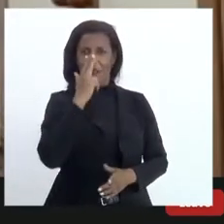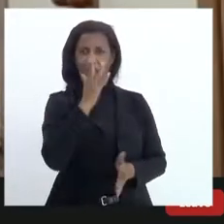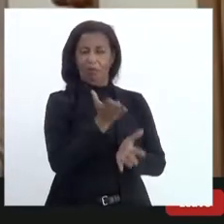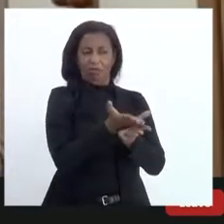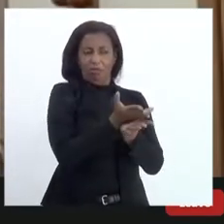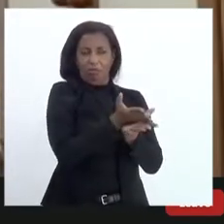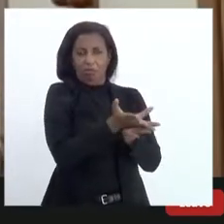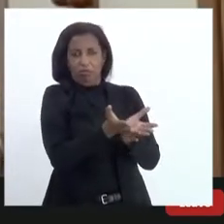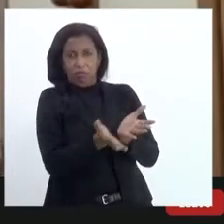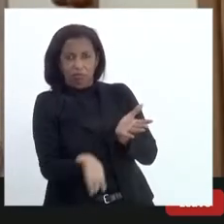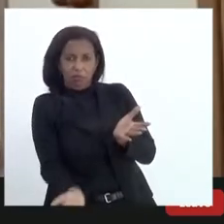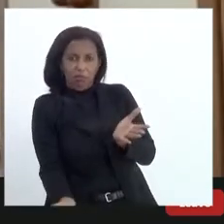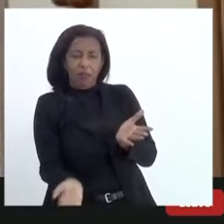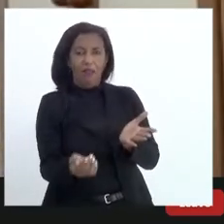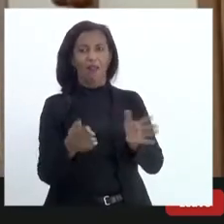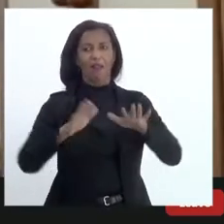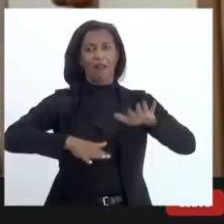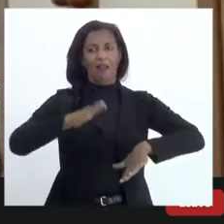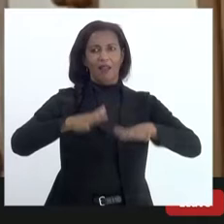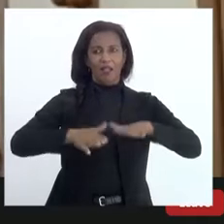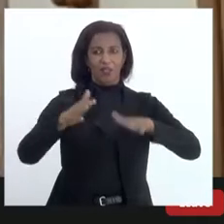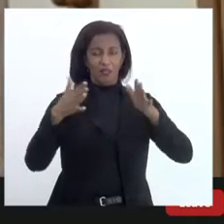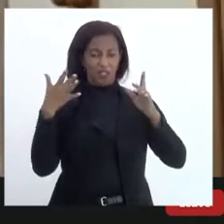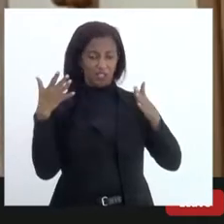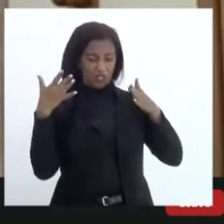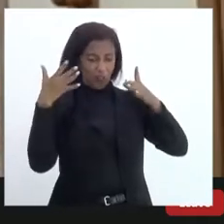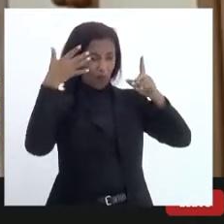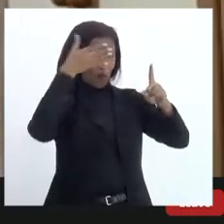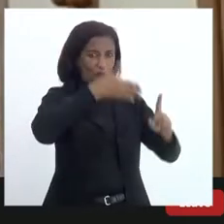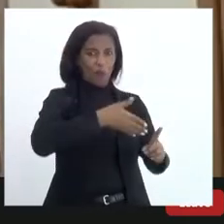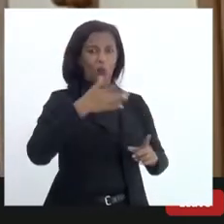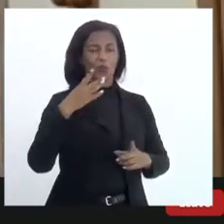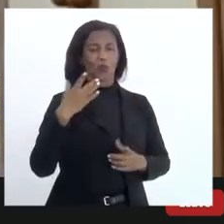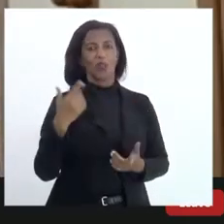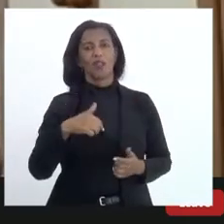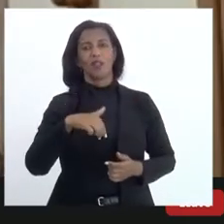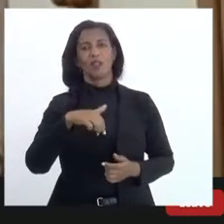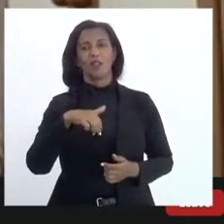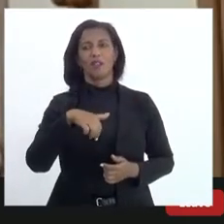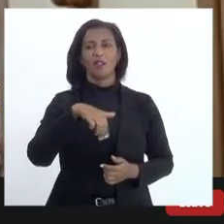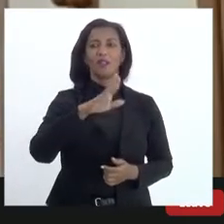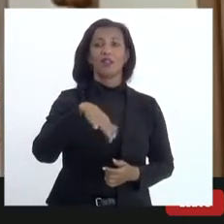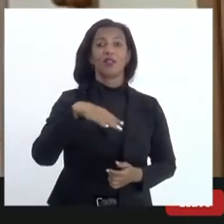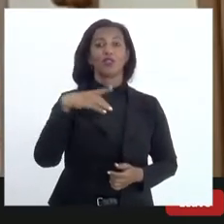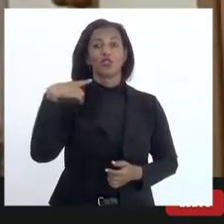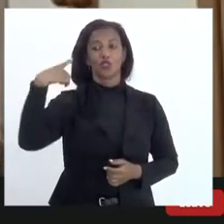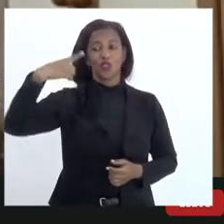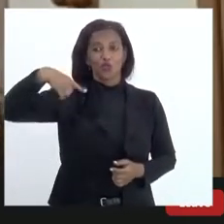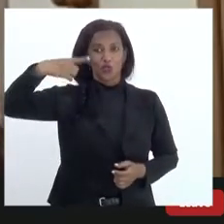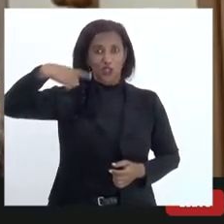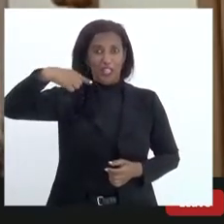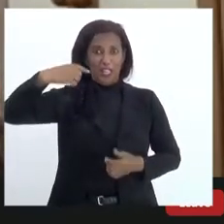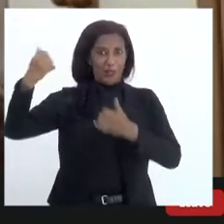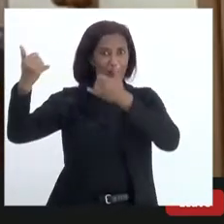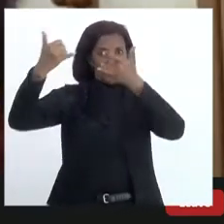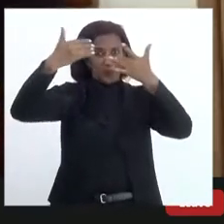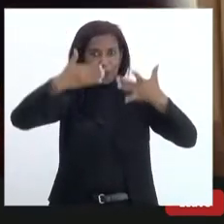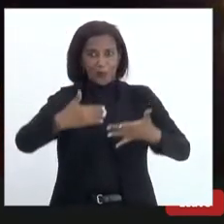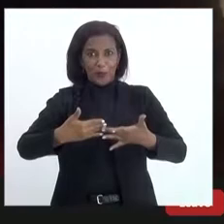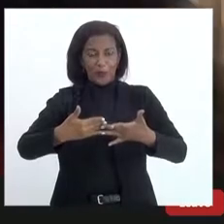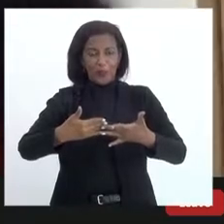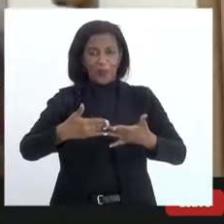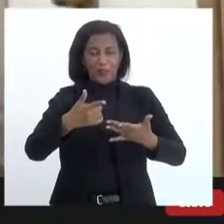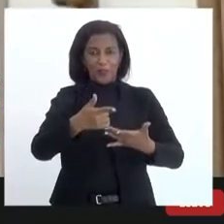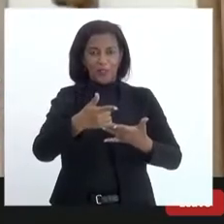perdida, né? A gente tem um brocado no direito, né? Aqui quem foi do direito algum dia, mas é você ganha, mas não